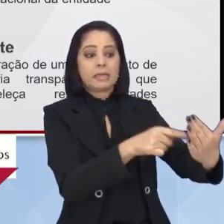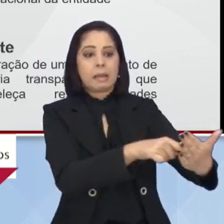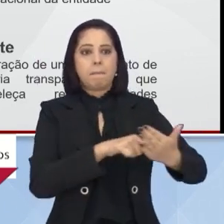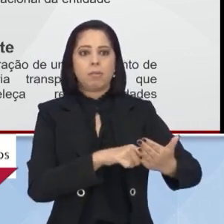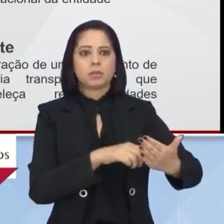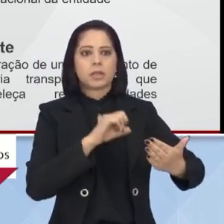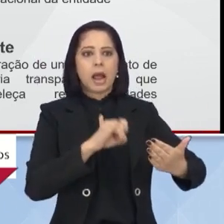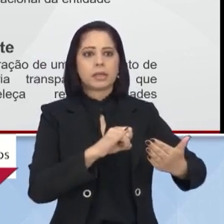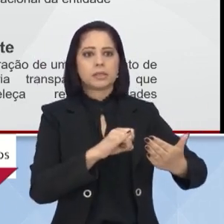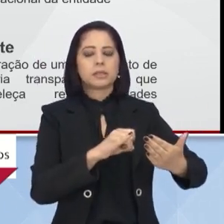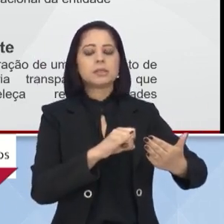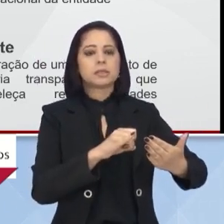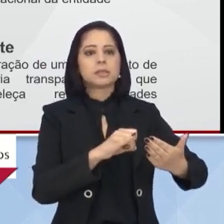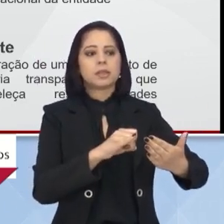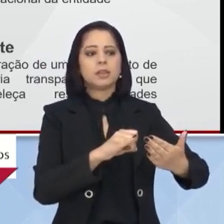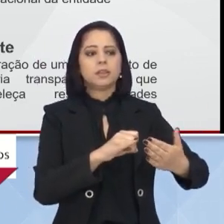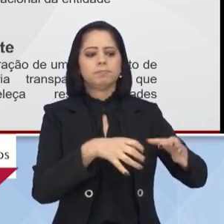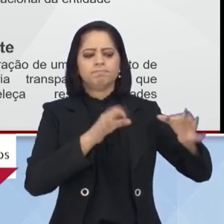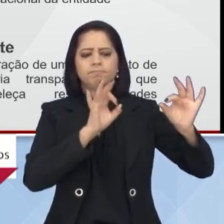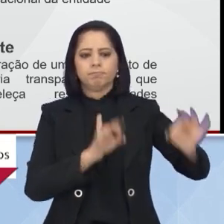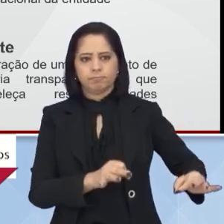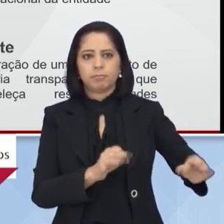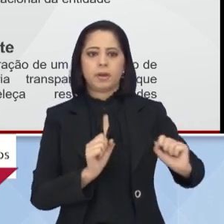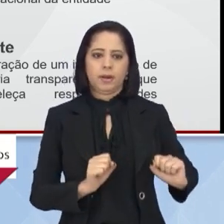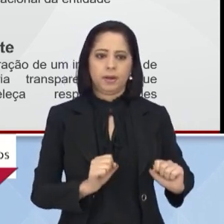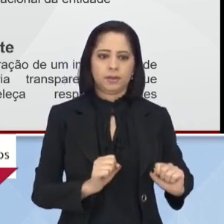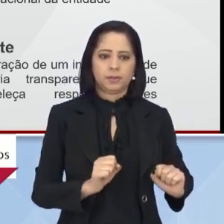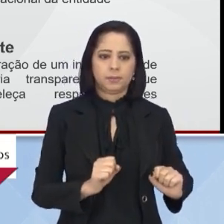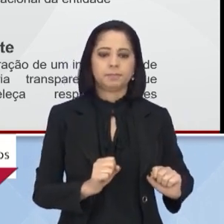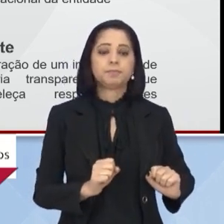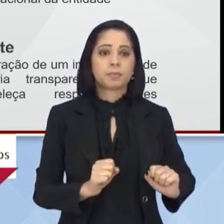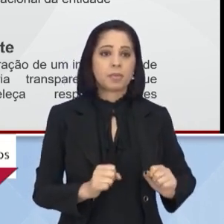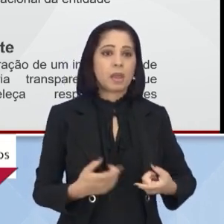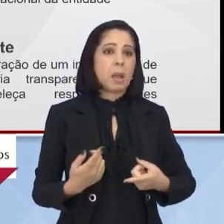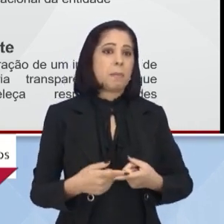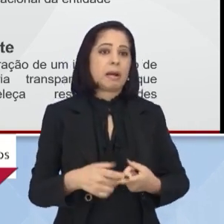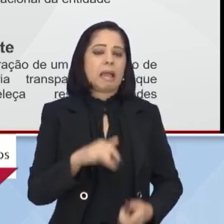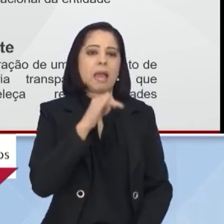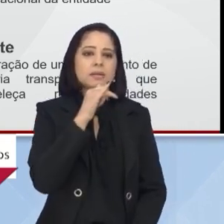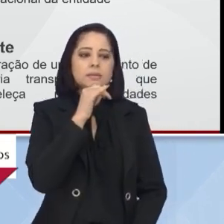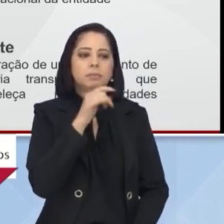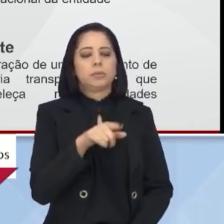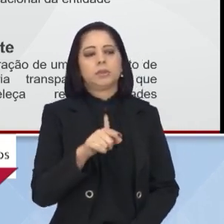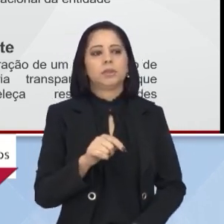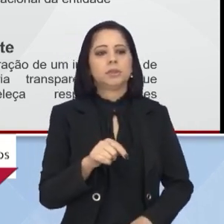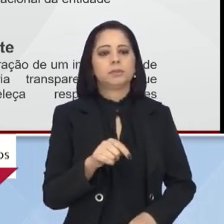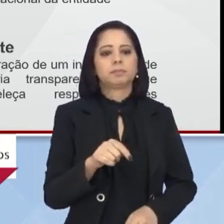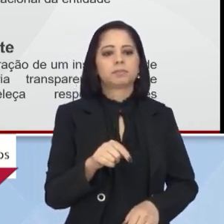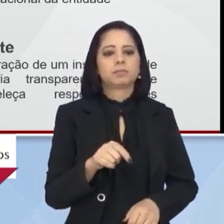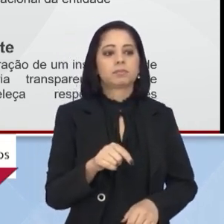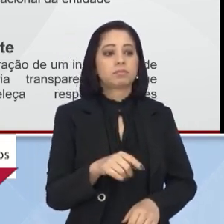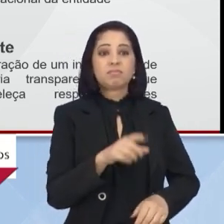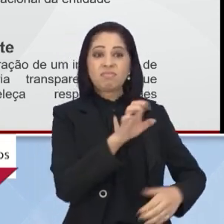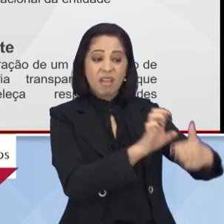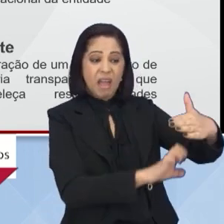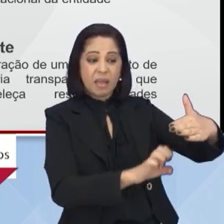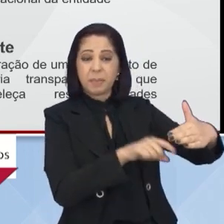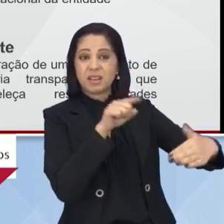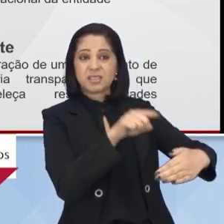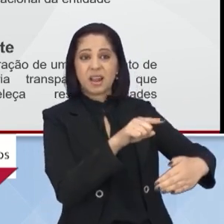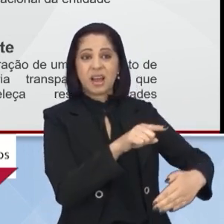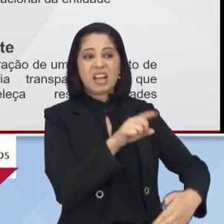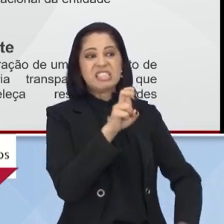refém dessas organizações né uma vez que vocês transferem a gestão para uma organização social ela fica lá 5 10 anos com